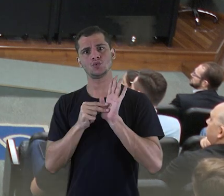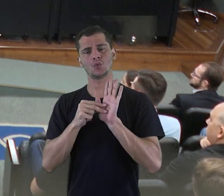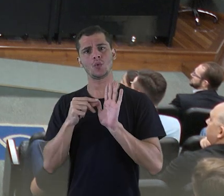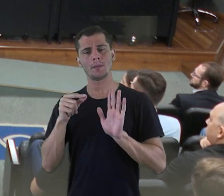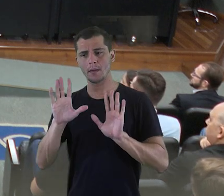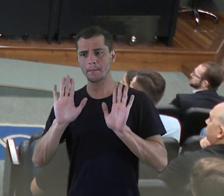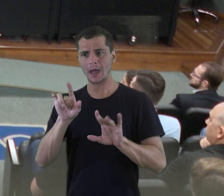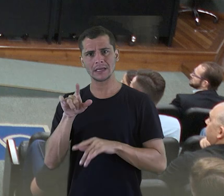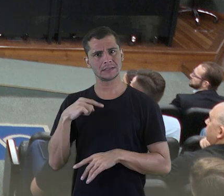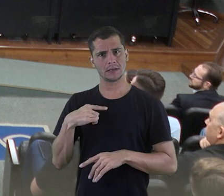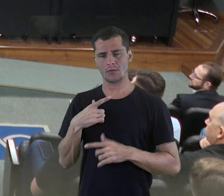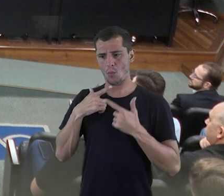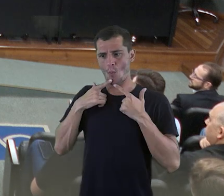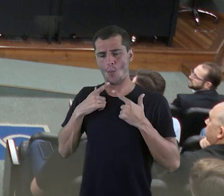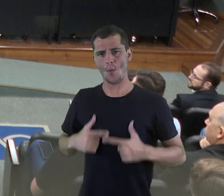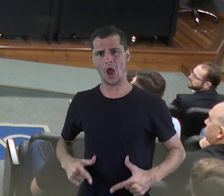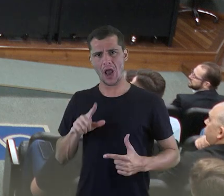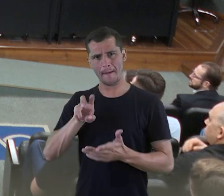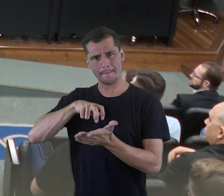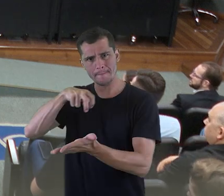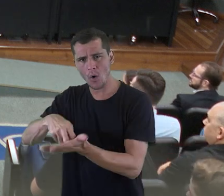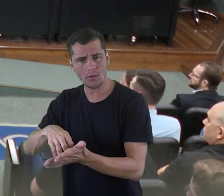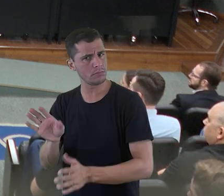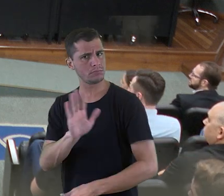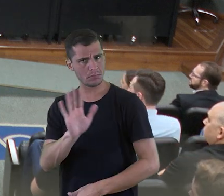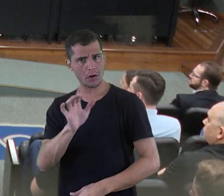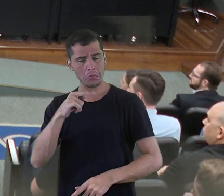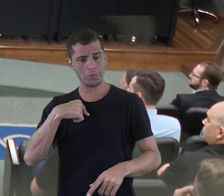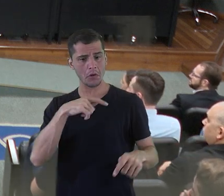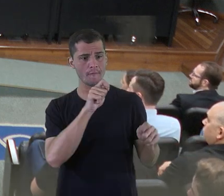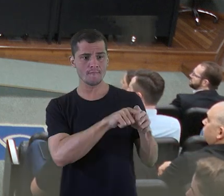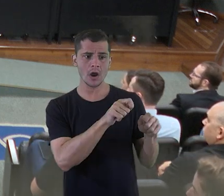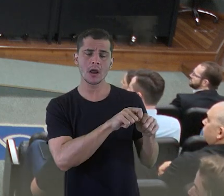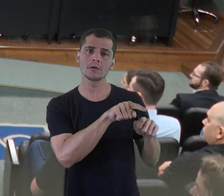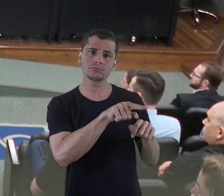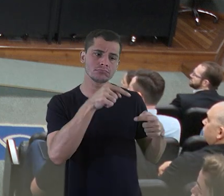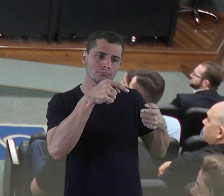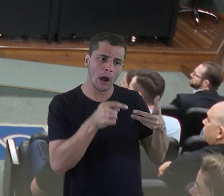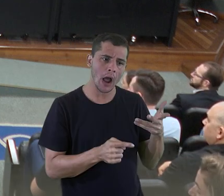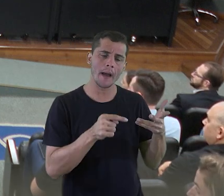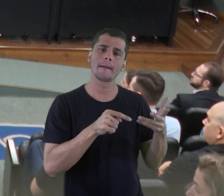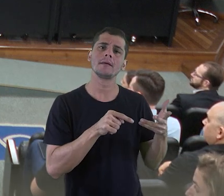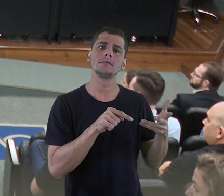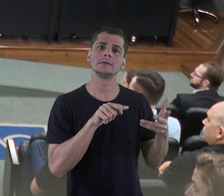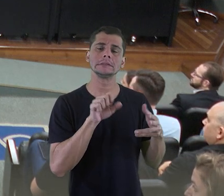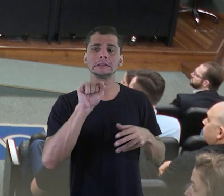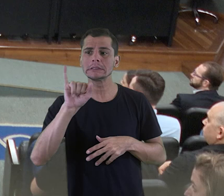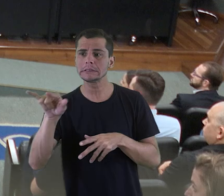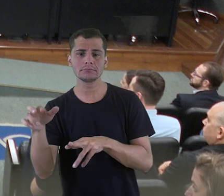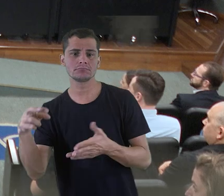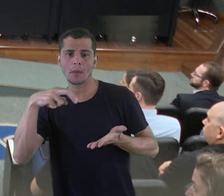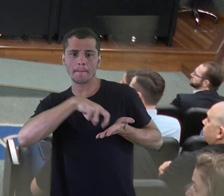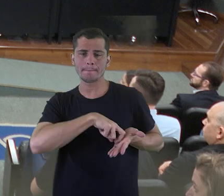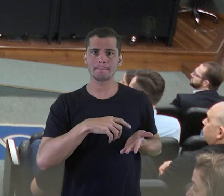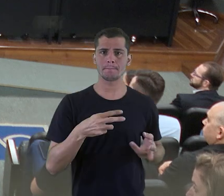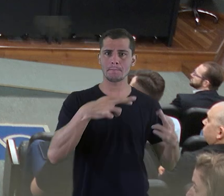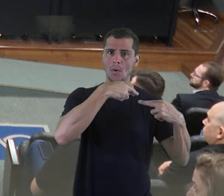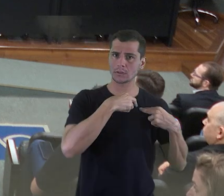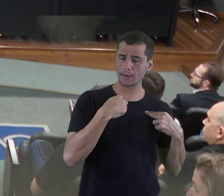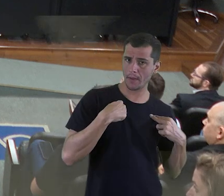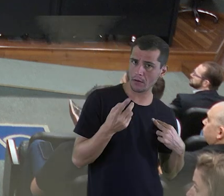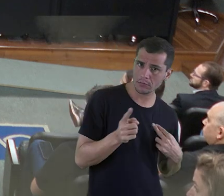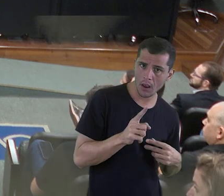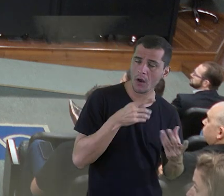responsabilizado por ação e eu não posso ser responsabilizado por omissão eu vou ser responsabilizado por quê? por nada então você é